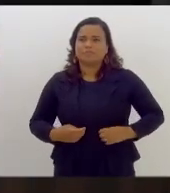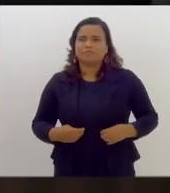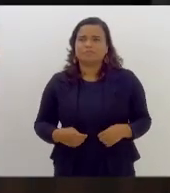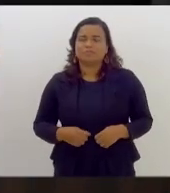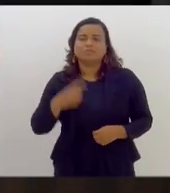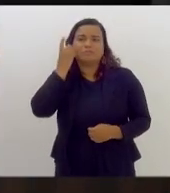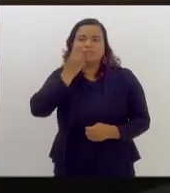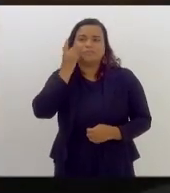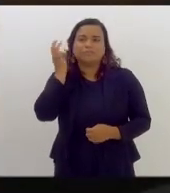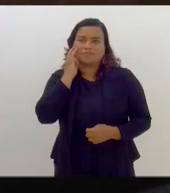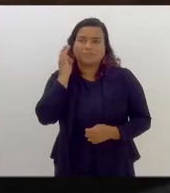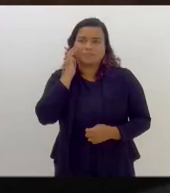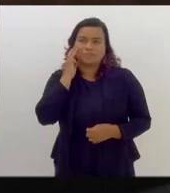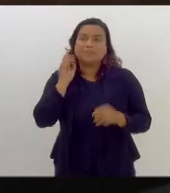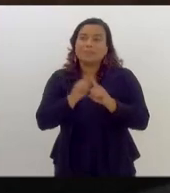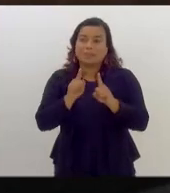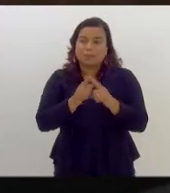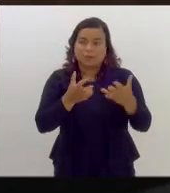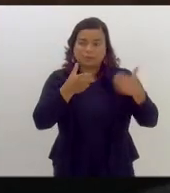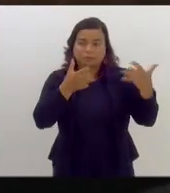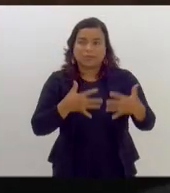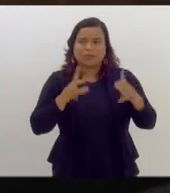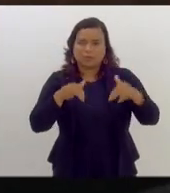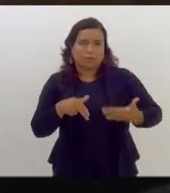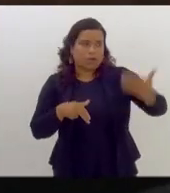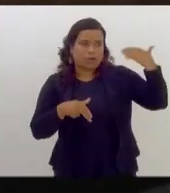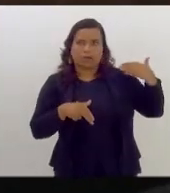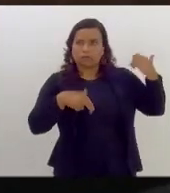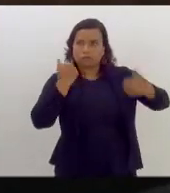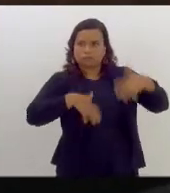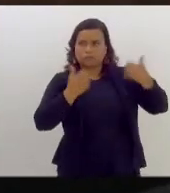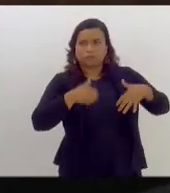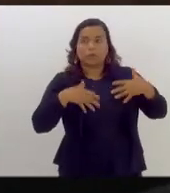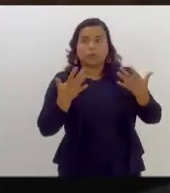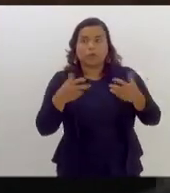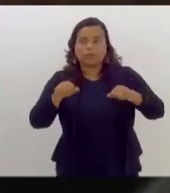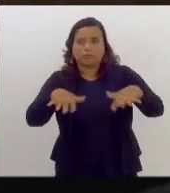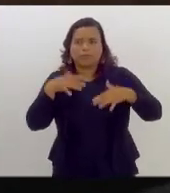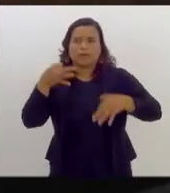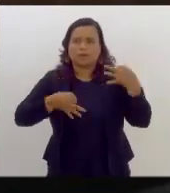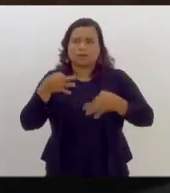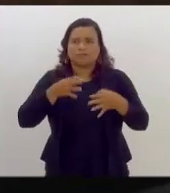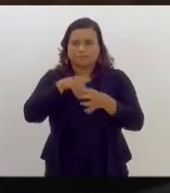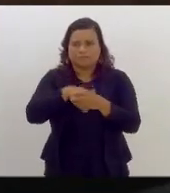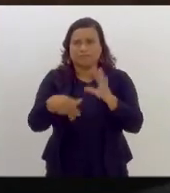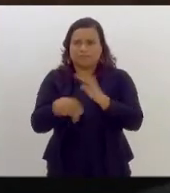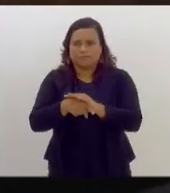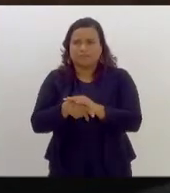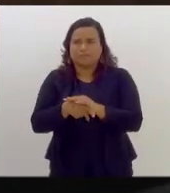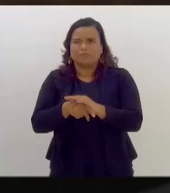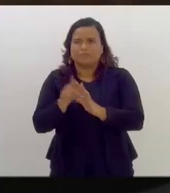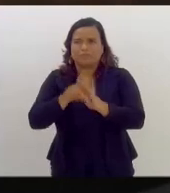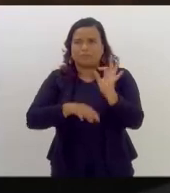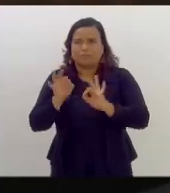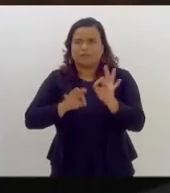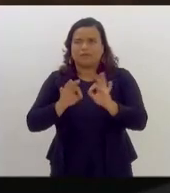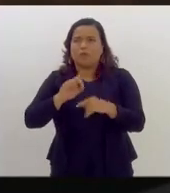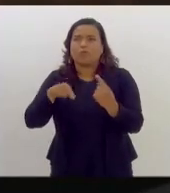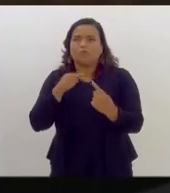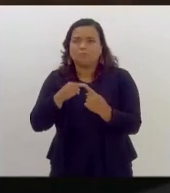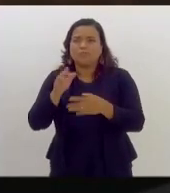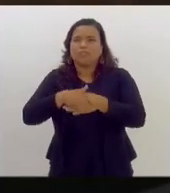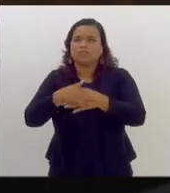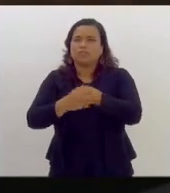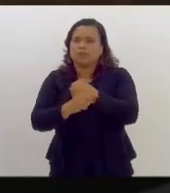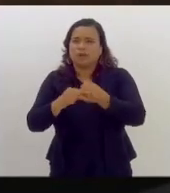Deputado Valdeque. Também queria manifestar, como manifestei na discussão quando o projeto veio em plenário, certamente essa não é a intenção do autor, mas assim,